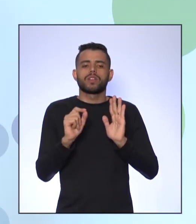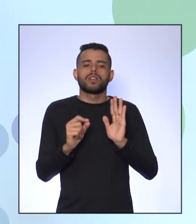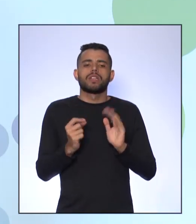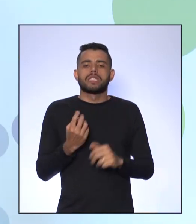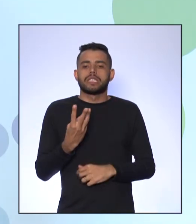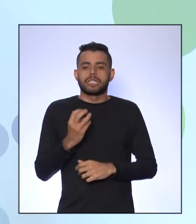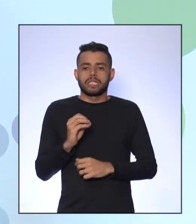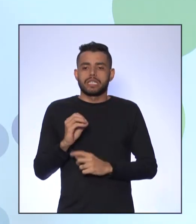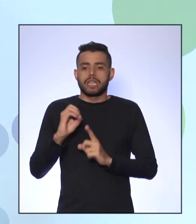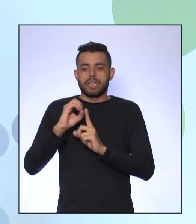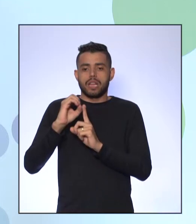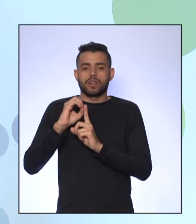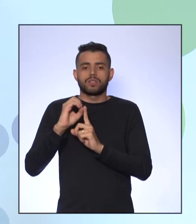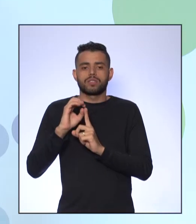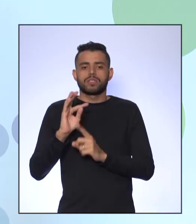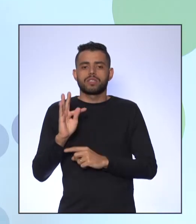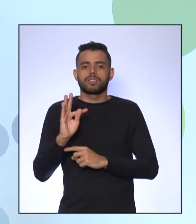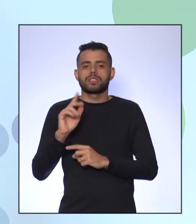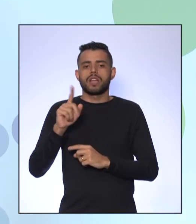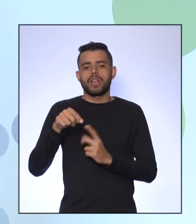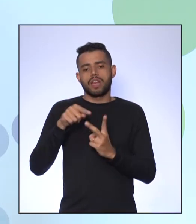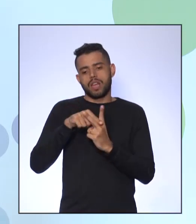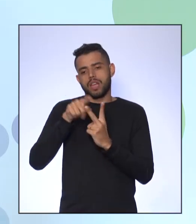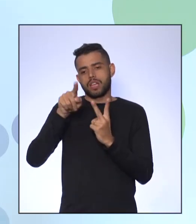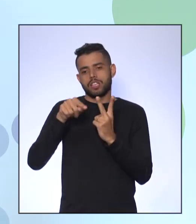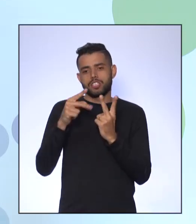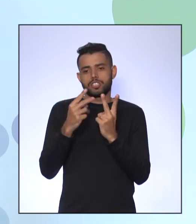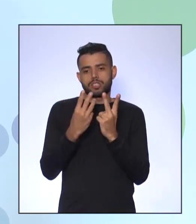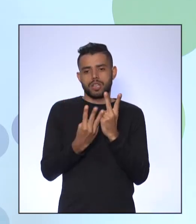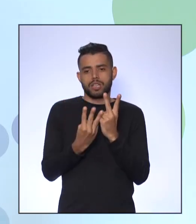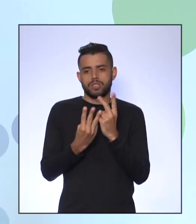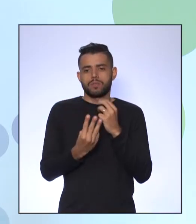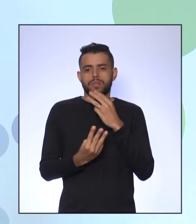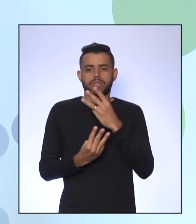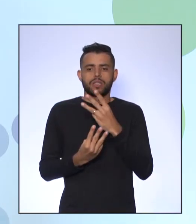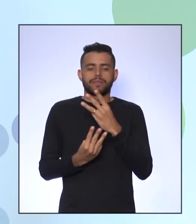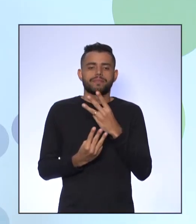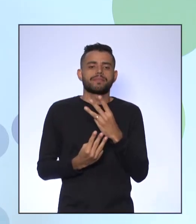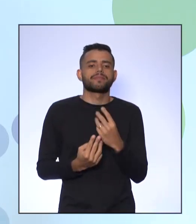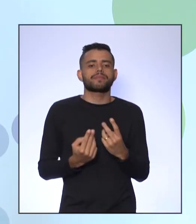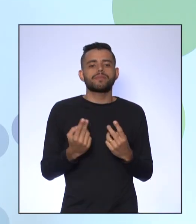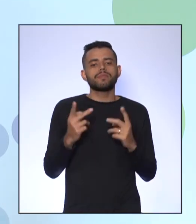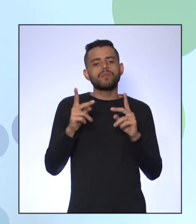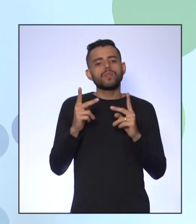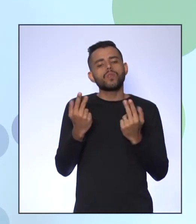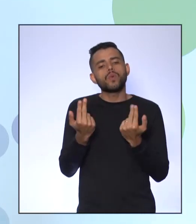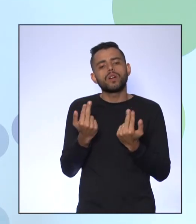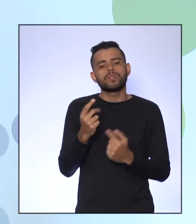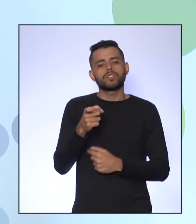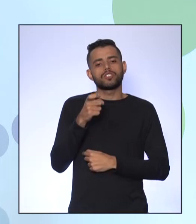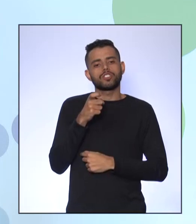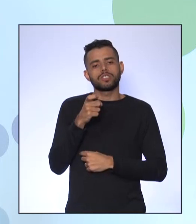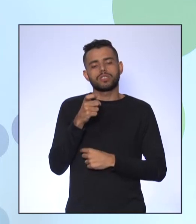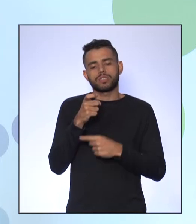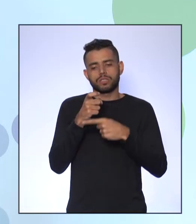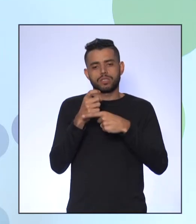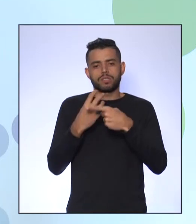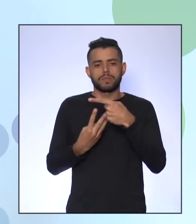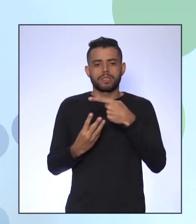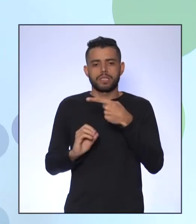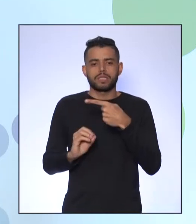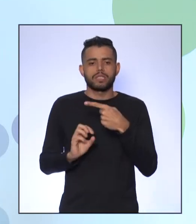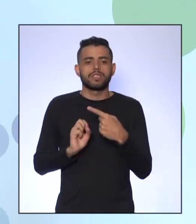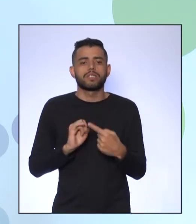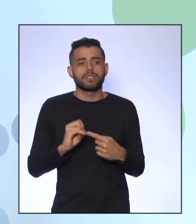30 graus é raiz de 3 sobre 3, que é igual a x sobre 30. Se